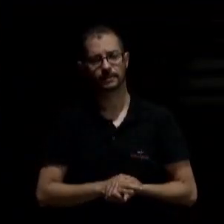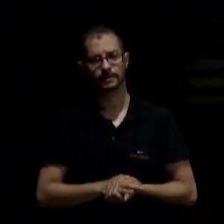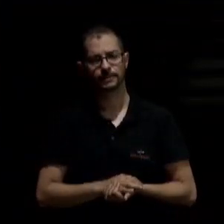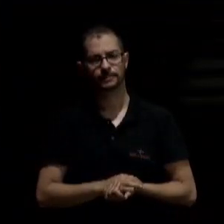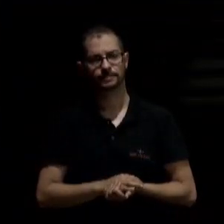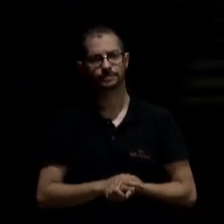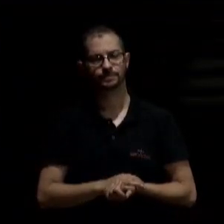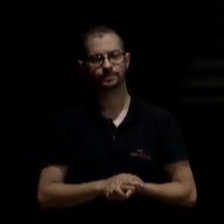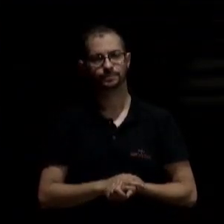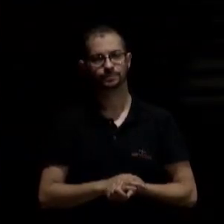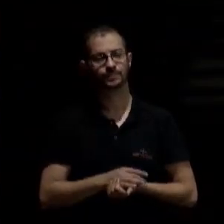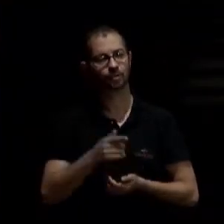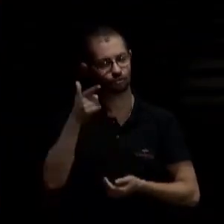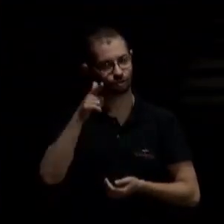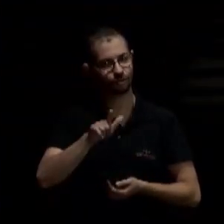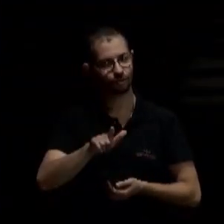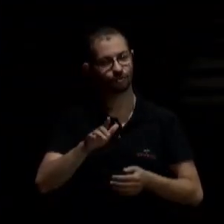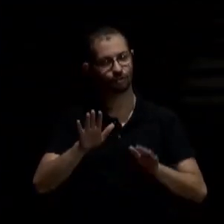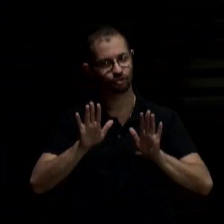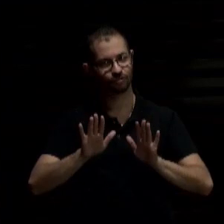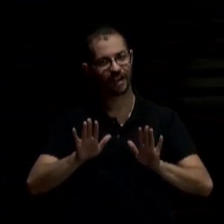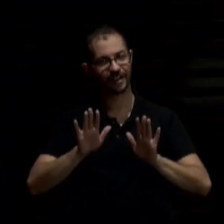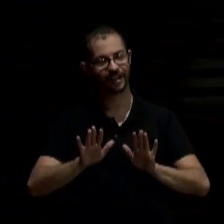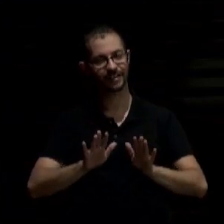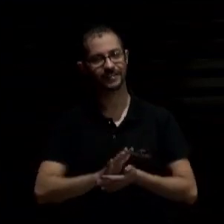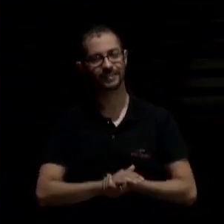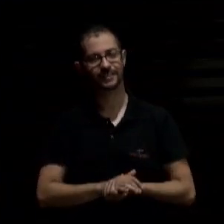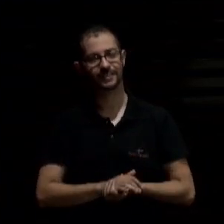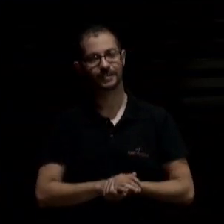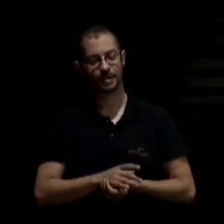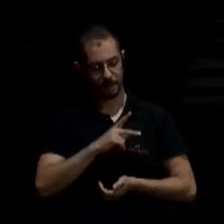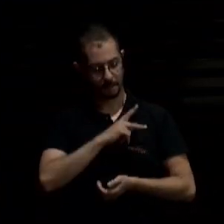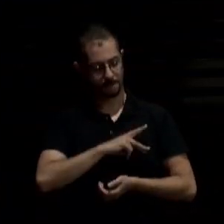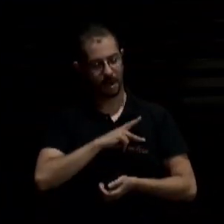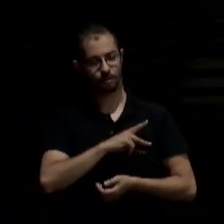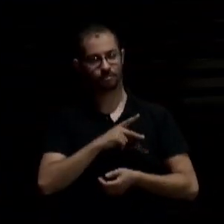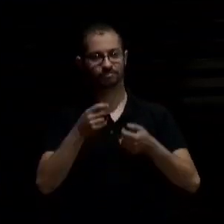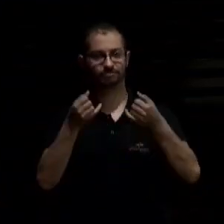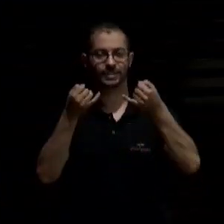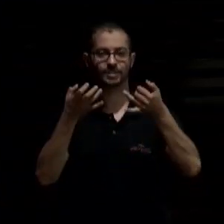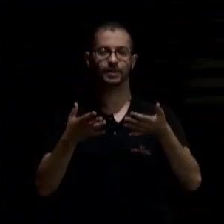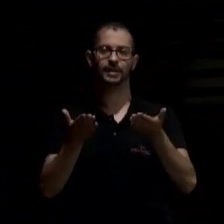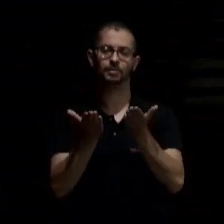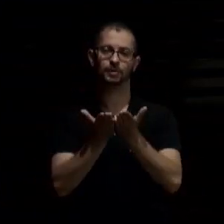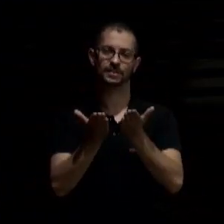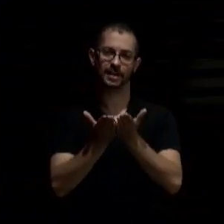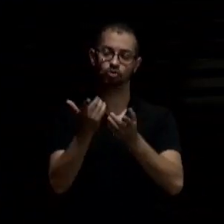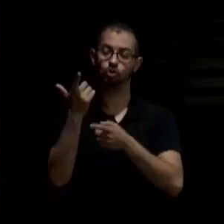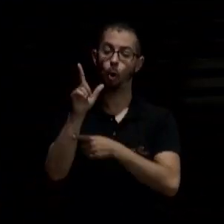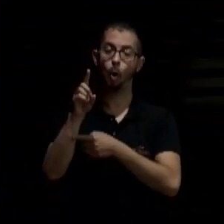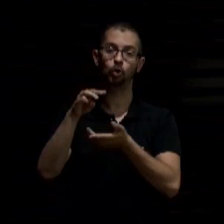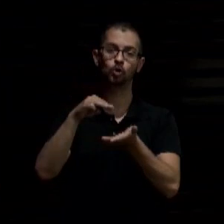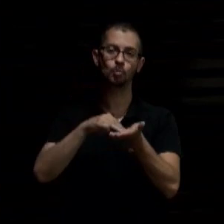Vamos olhar devagarzinho, bem devagarzinho. Paulo estava falando para os crentes de Tessalônica, outra razão